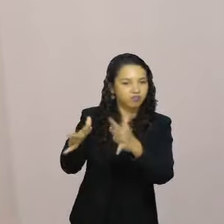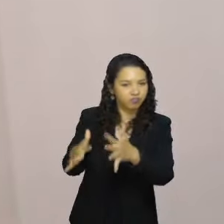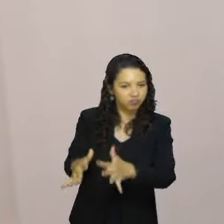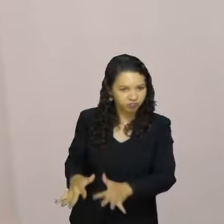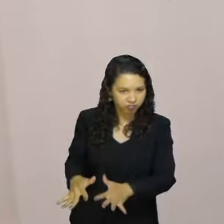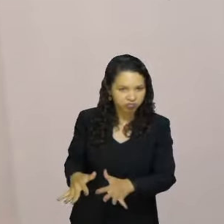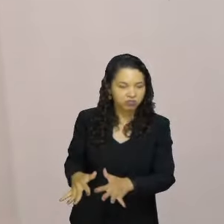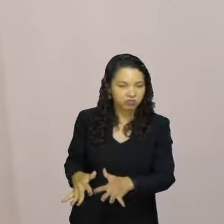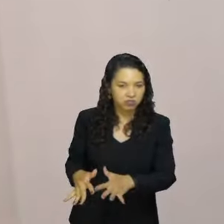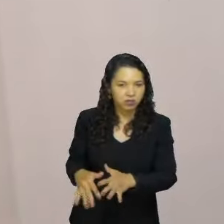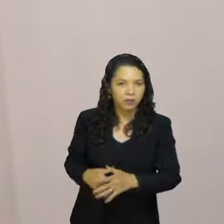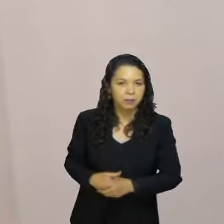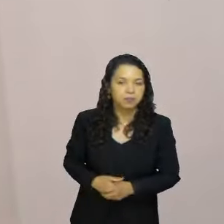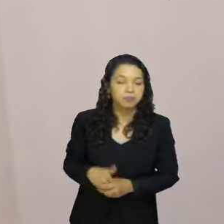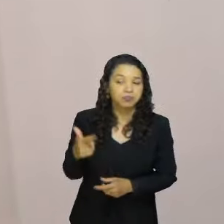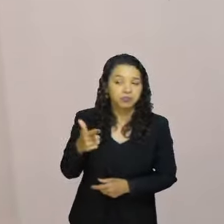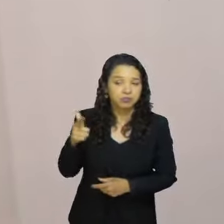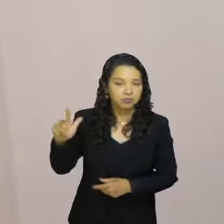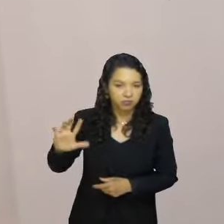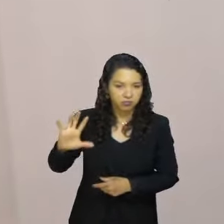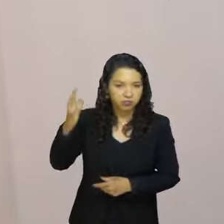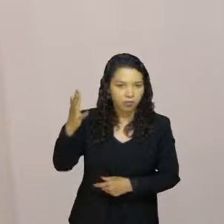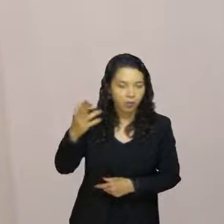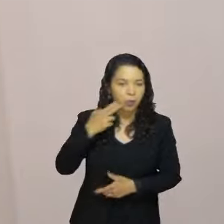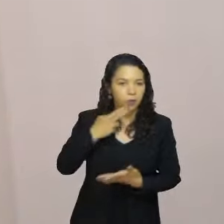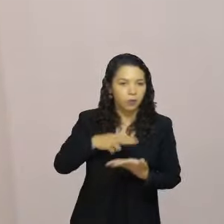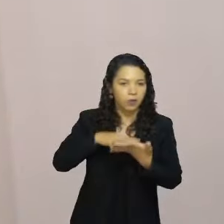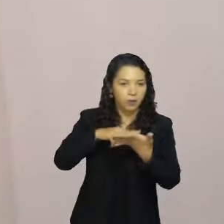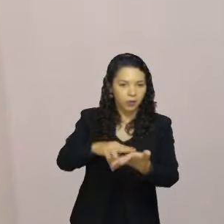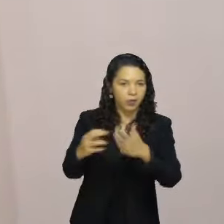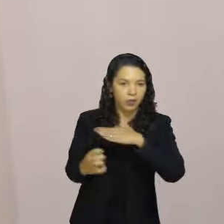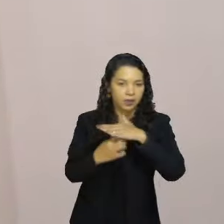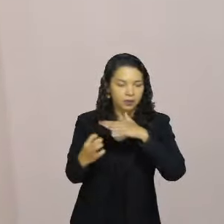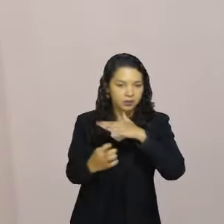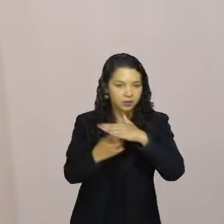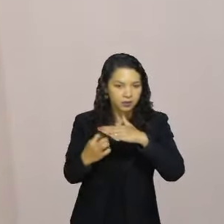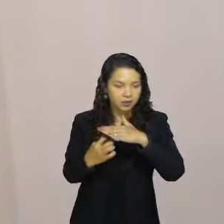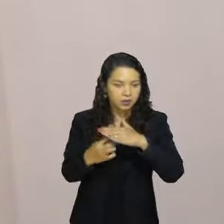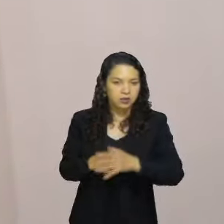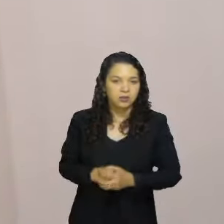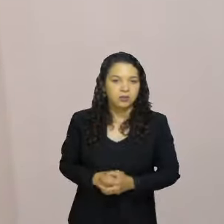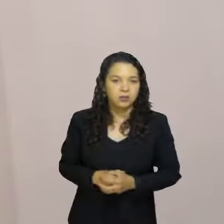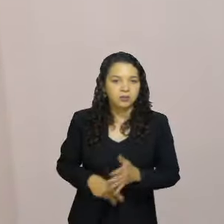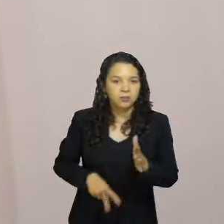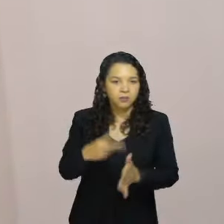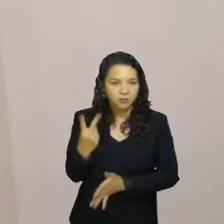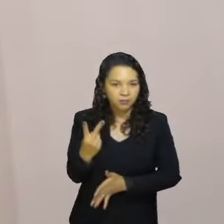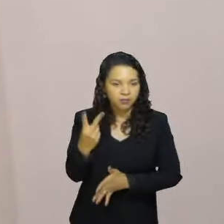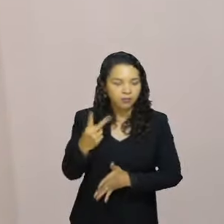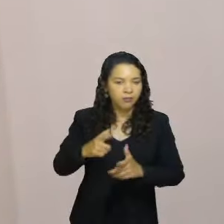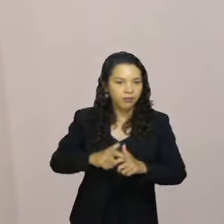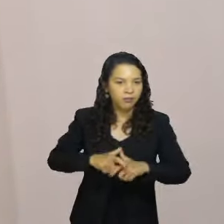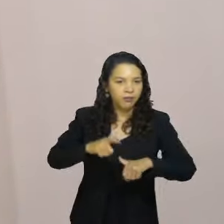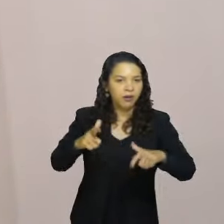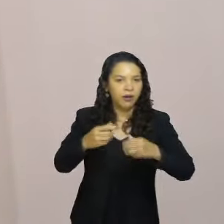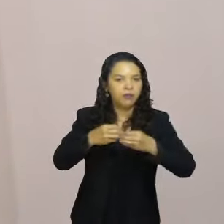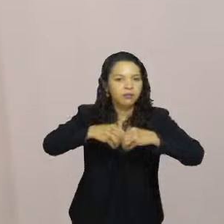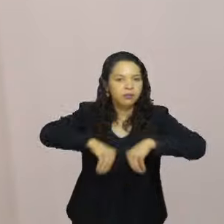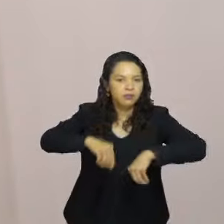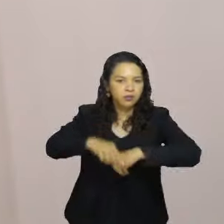emblemático é o dos Correios, que tiveram o segundo maior prejuízo este ano, de